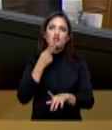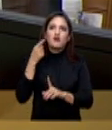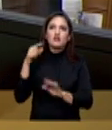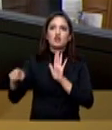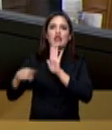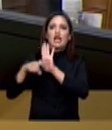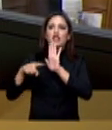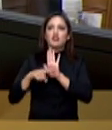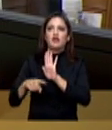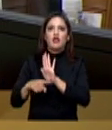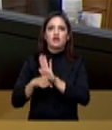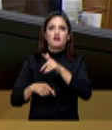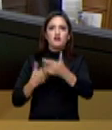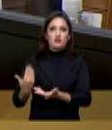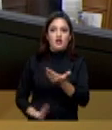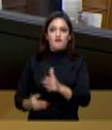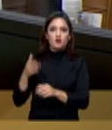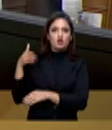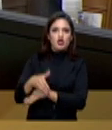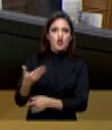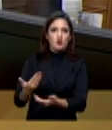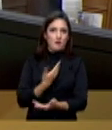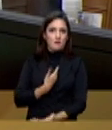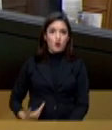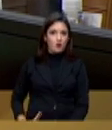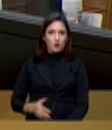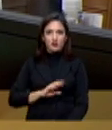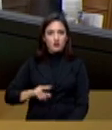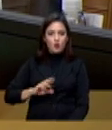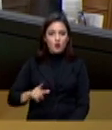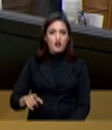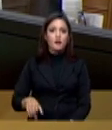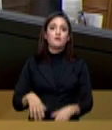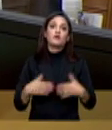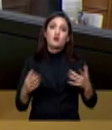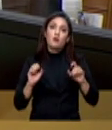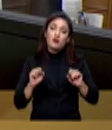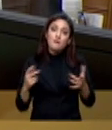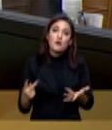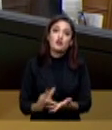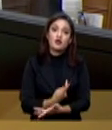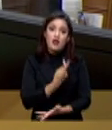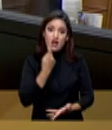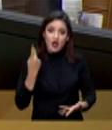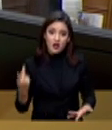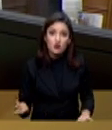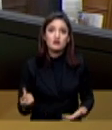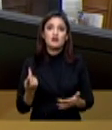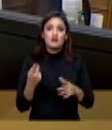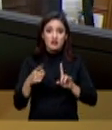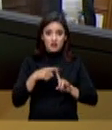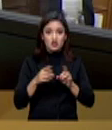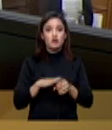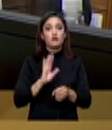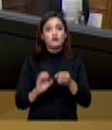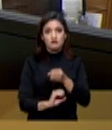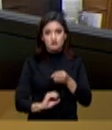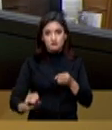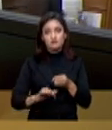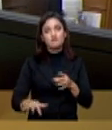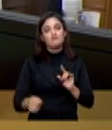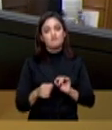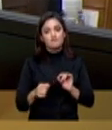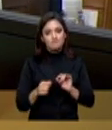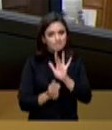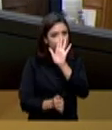diante da tendência de estatização dessa modalidade de serviço verificada